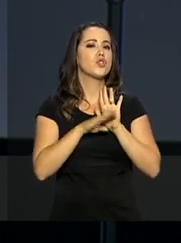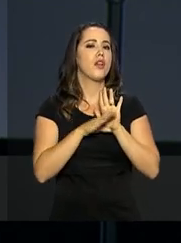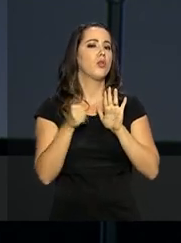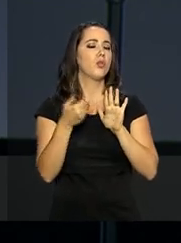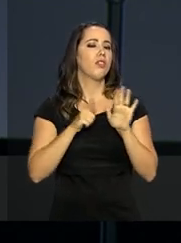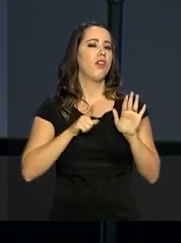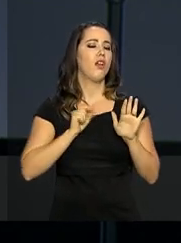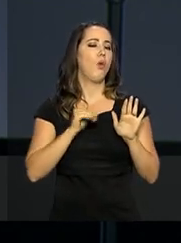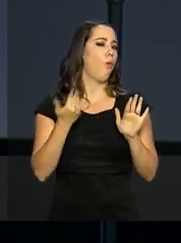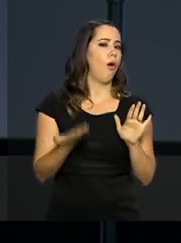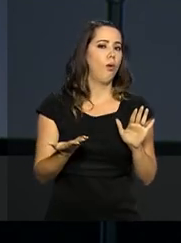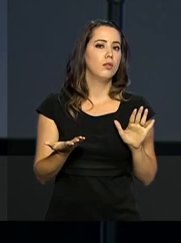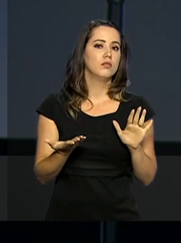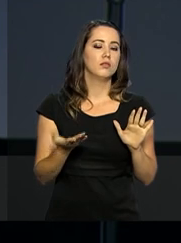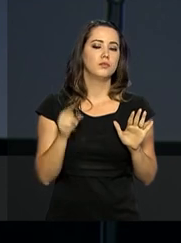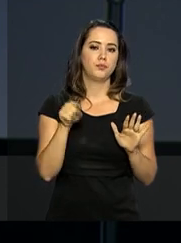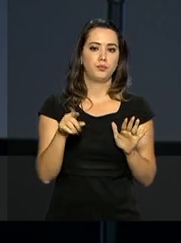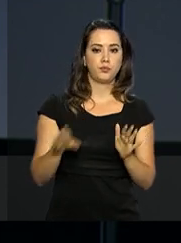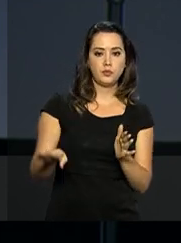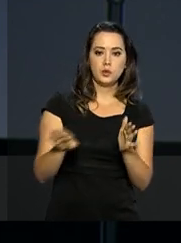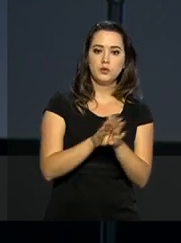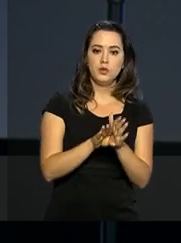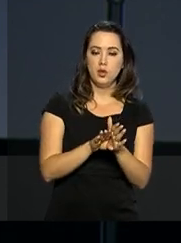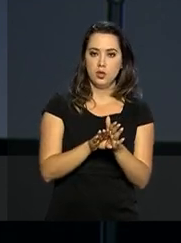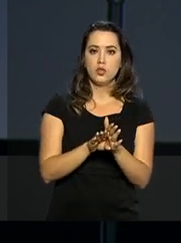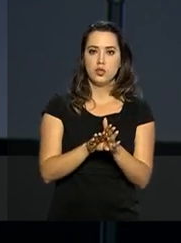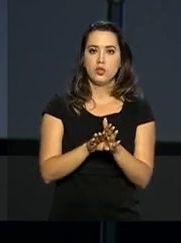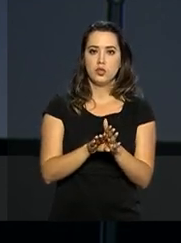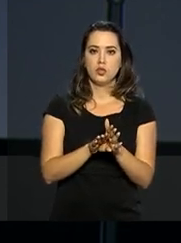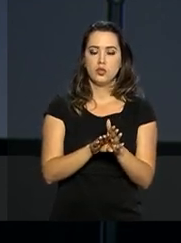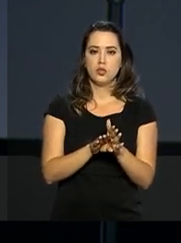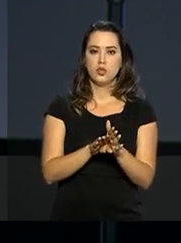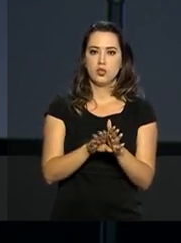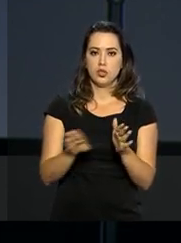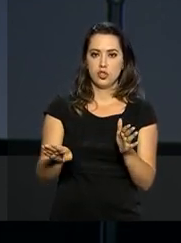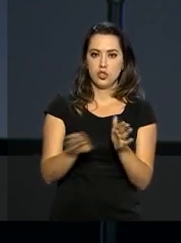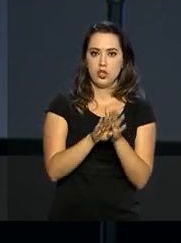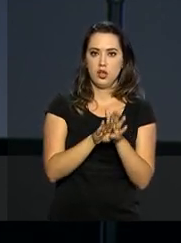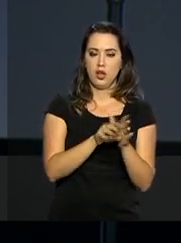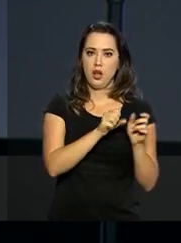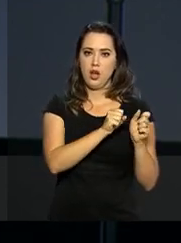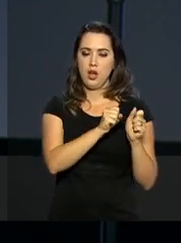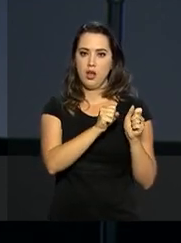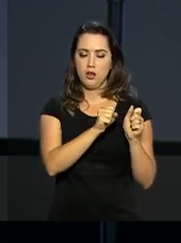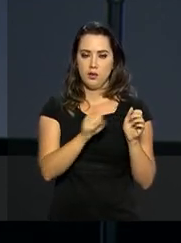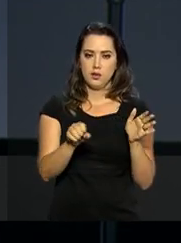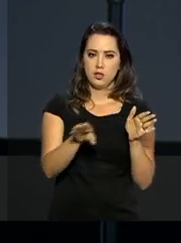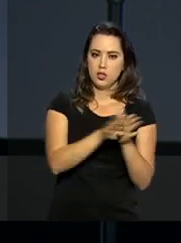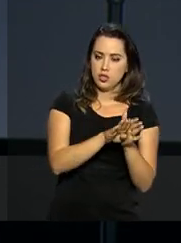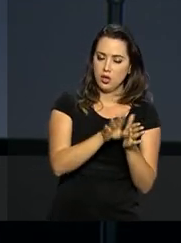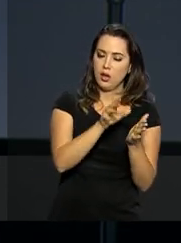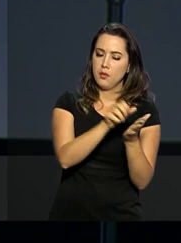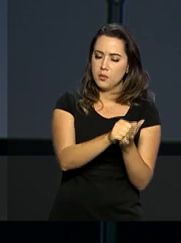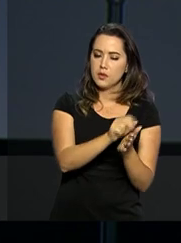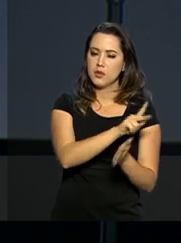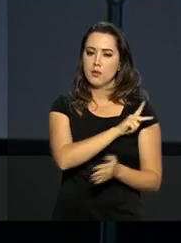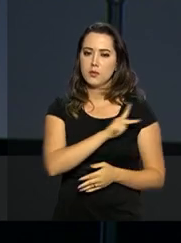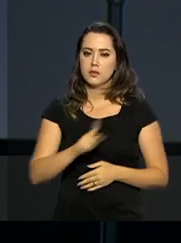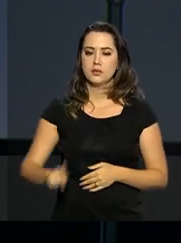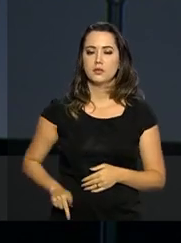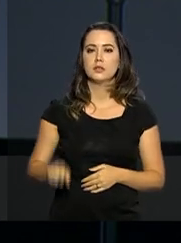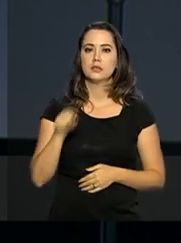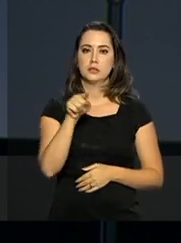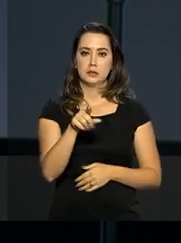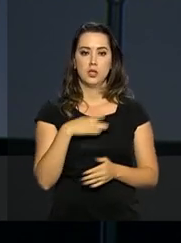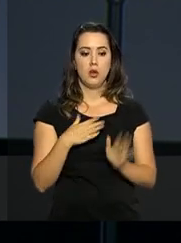poder, pela via constitucional, nós aplicamos um projeto. A Fundação Ulisses Guimarães, então presidida pelo